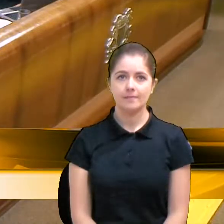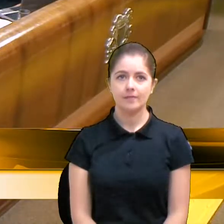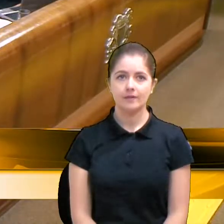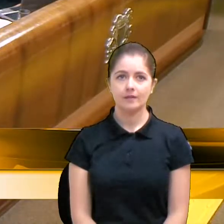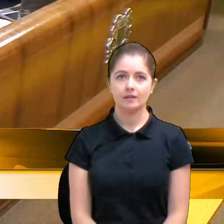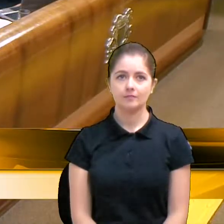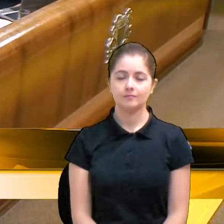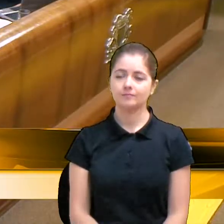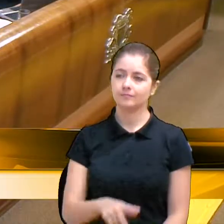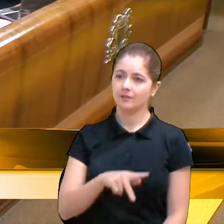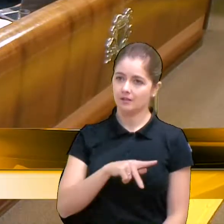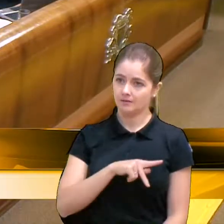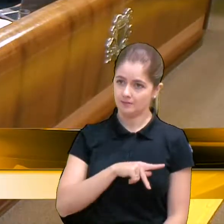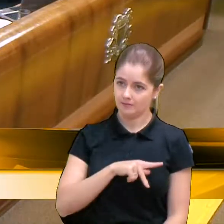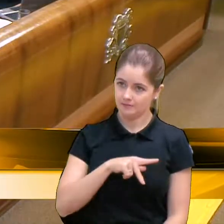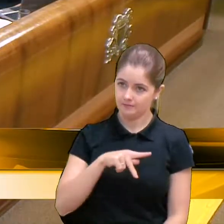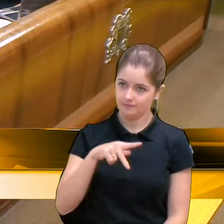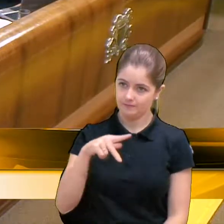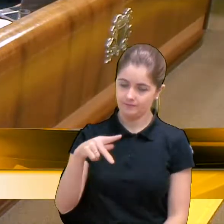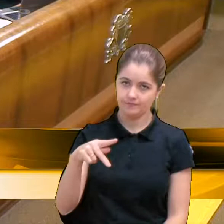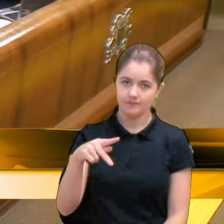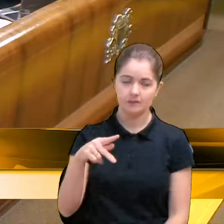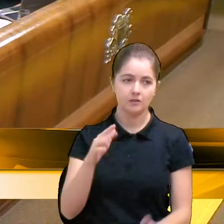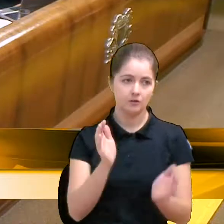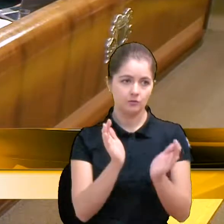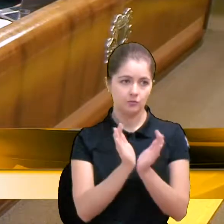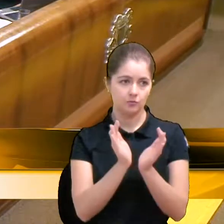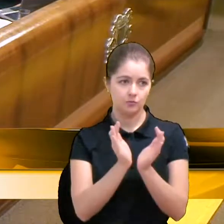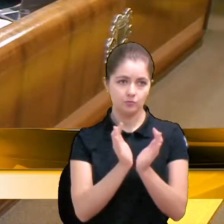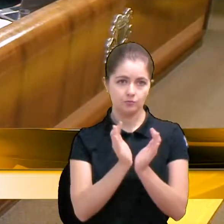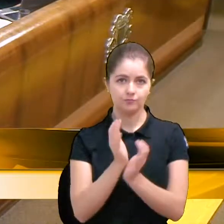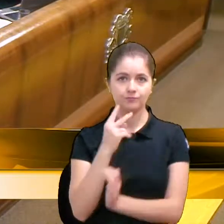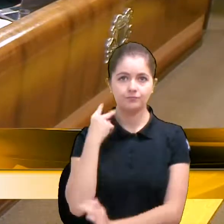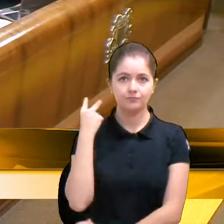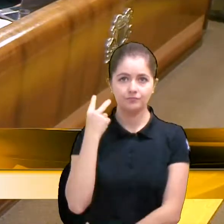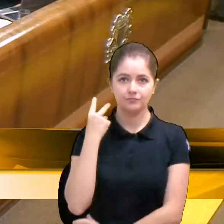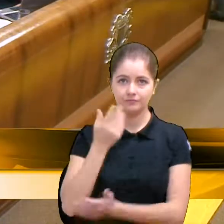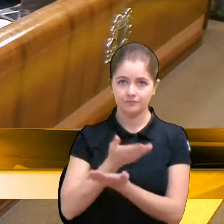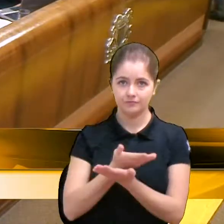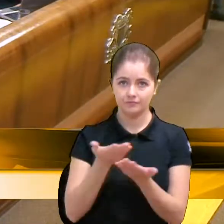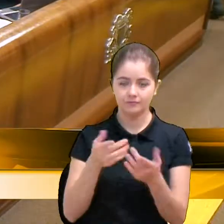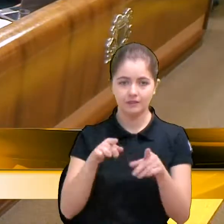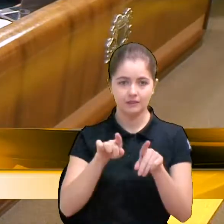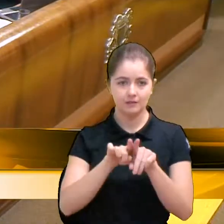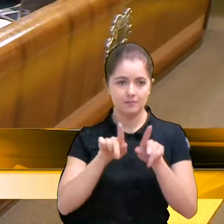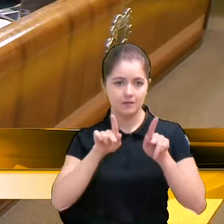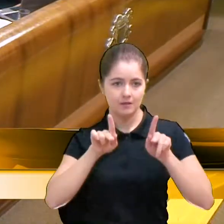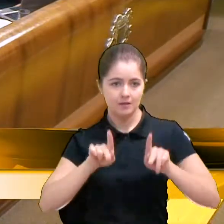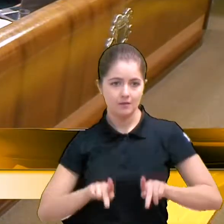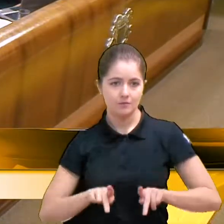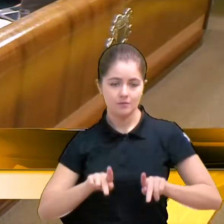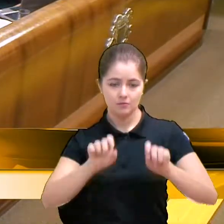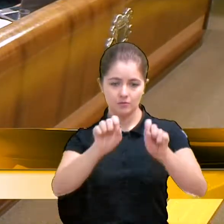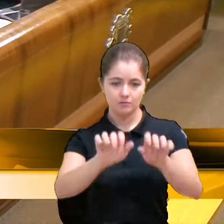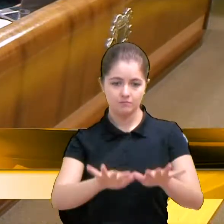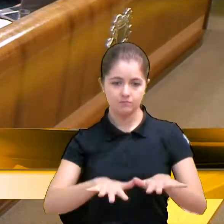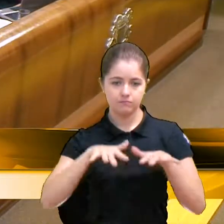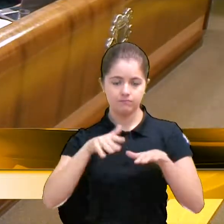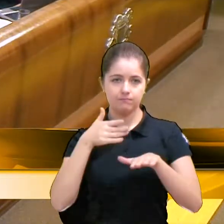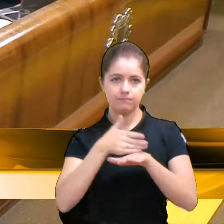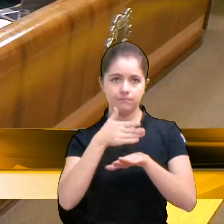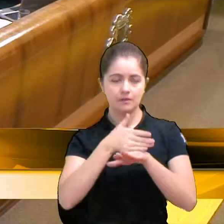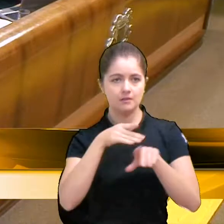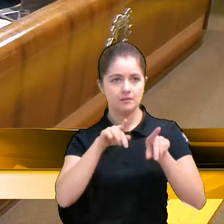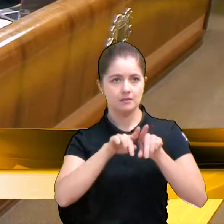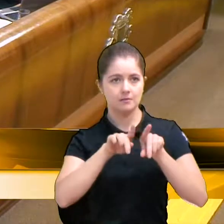Senhor presidente, colegas vereadores, senhores que nos assistem no plenário e também pela TV Câmara.